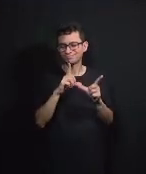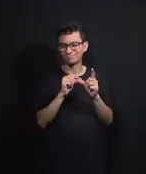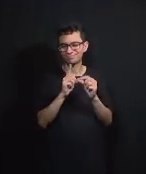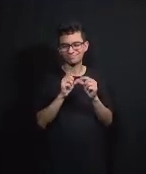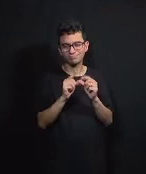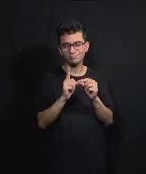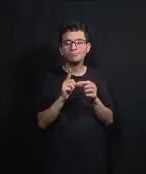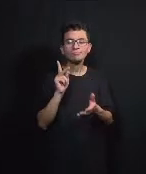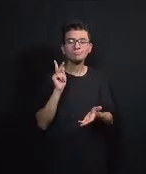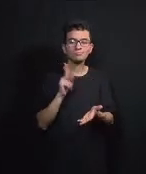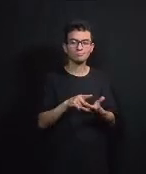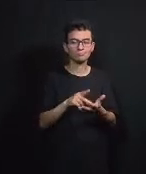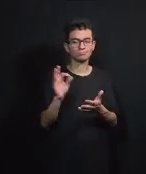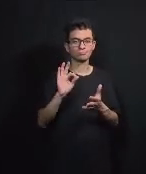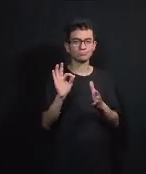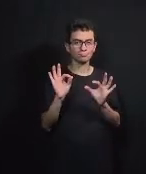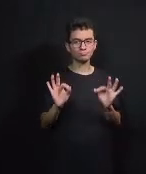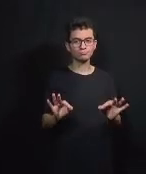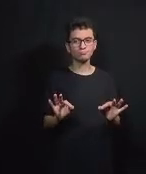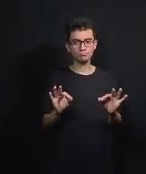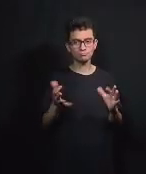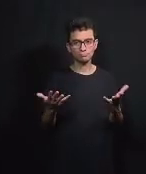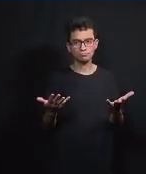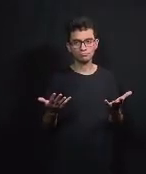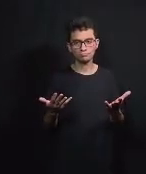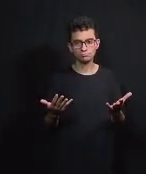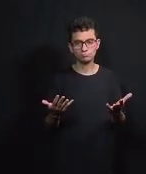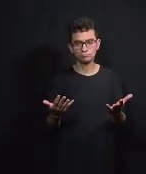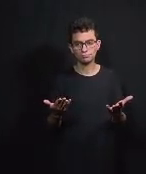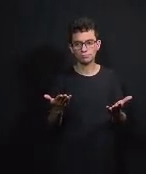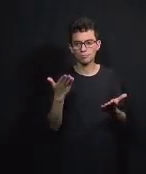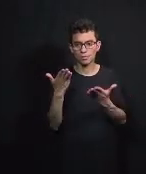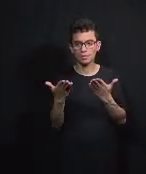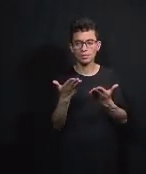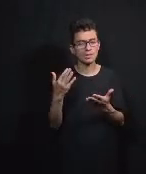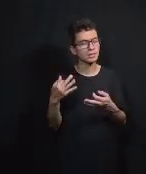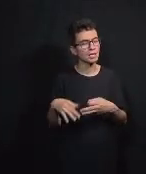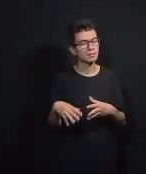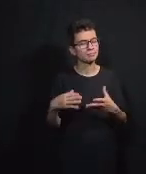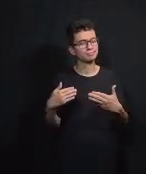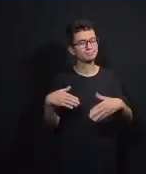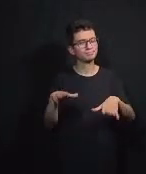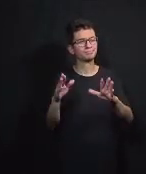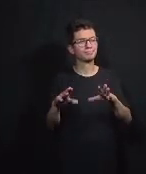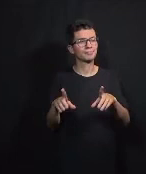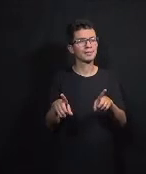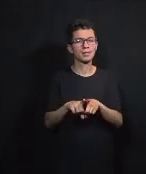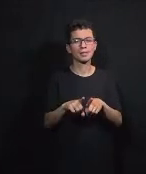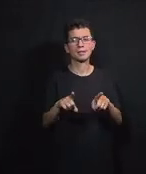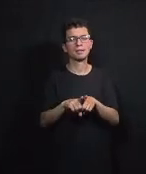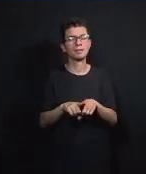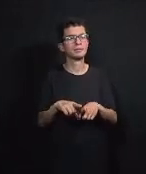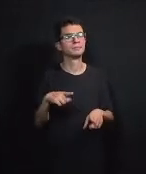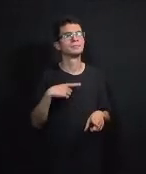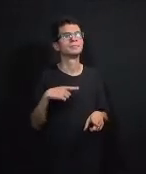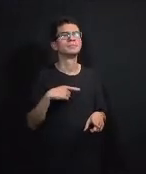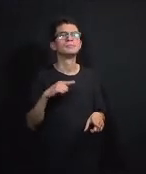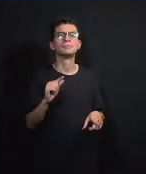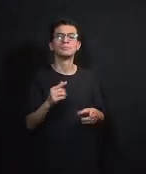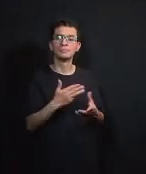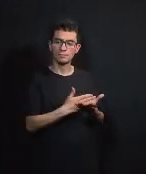para cobrir com nenhum cobertor esfarrapado, que houve aí já um início